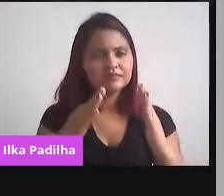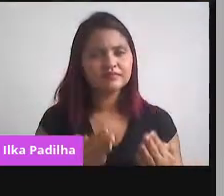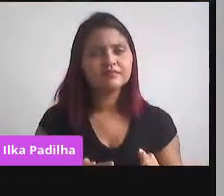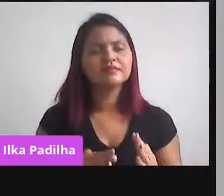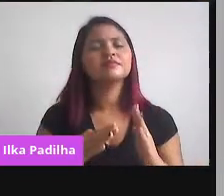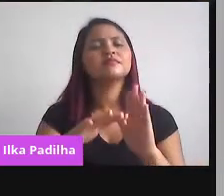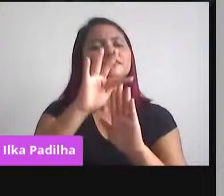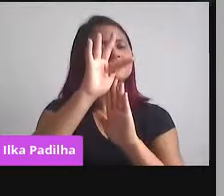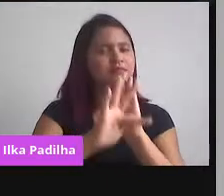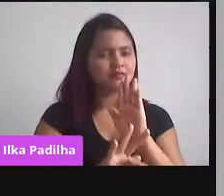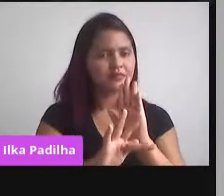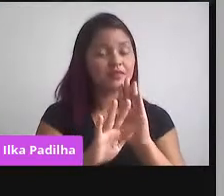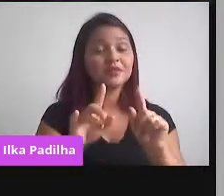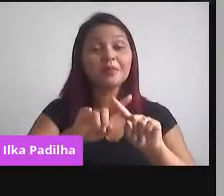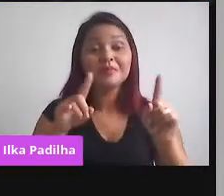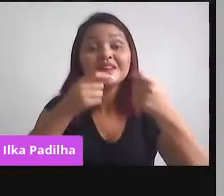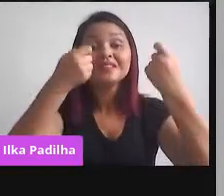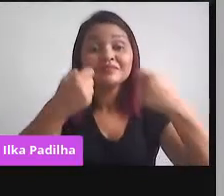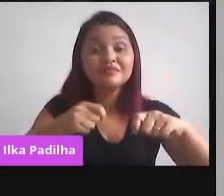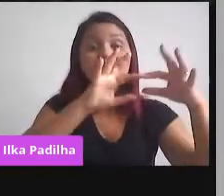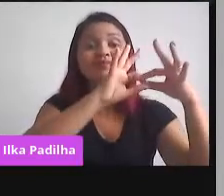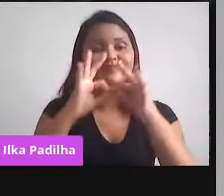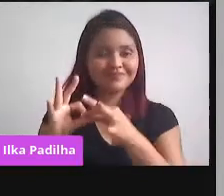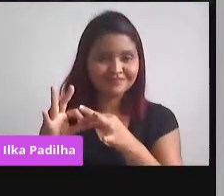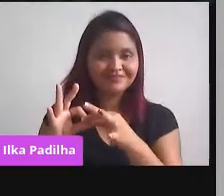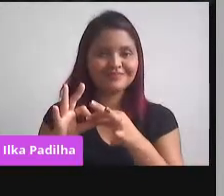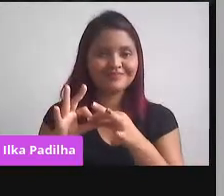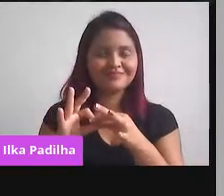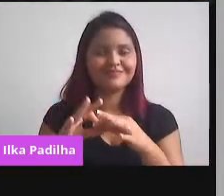né? Aí também eu coloquei para vocês